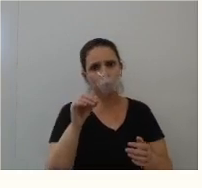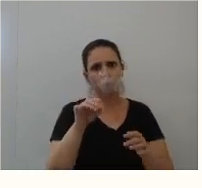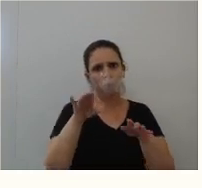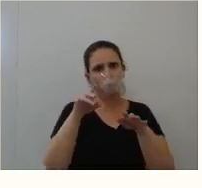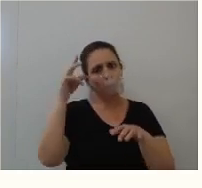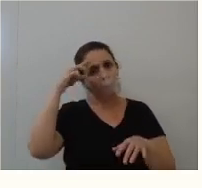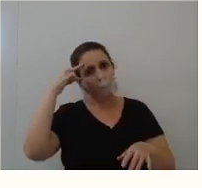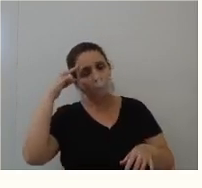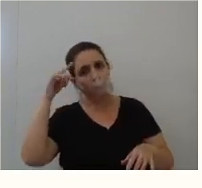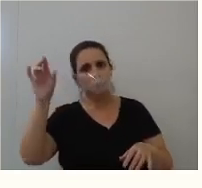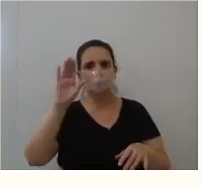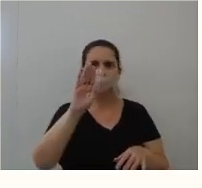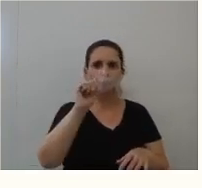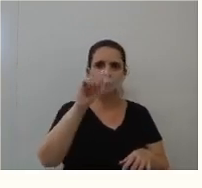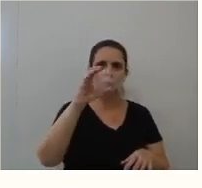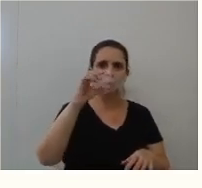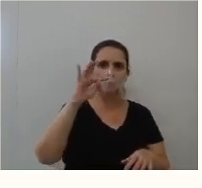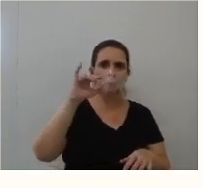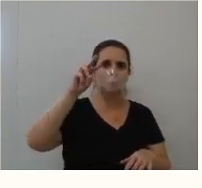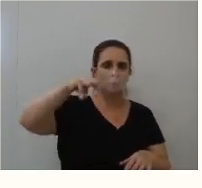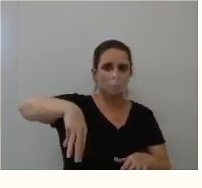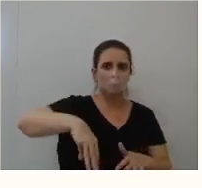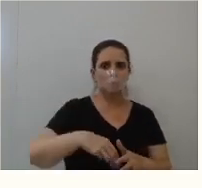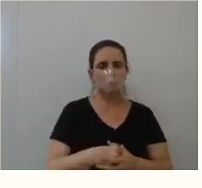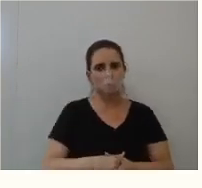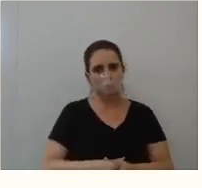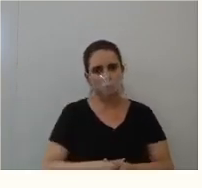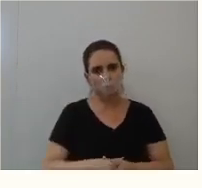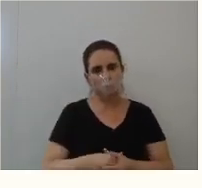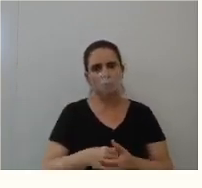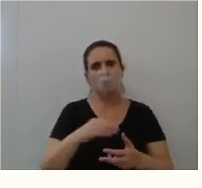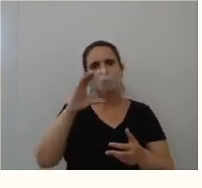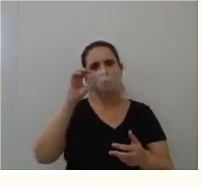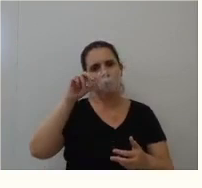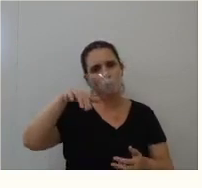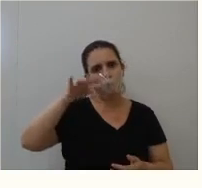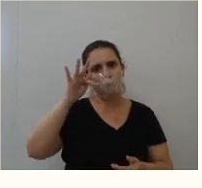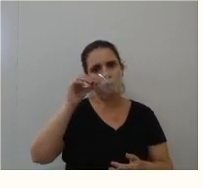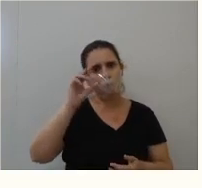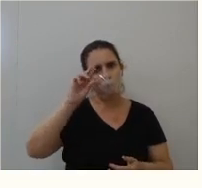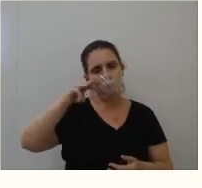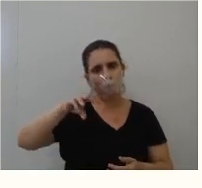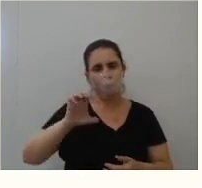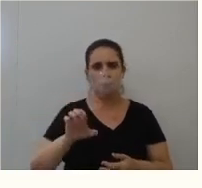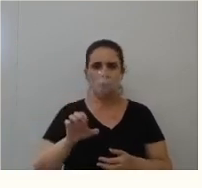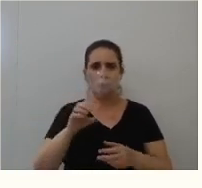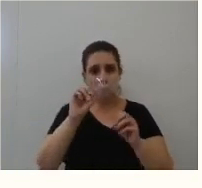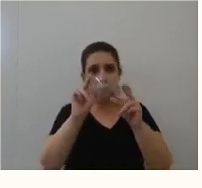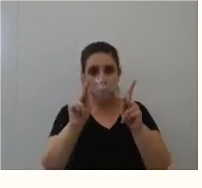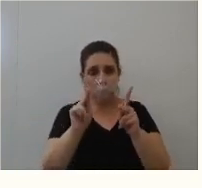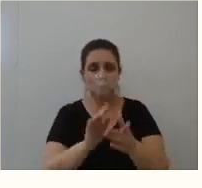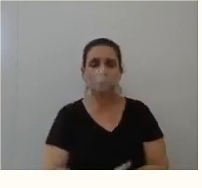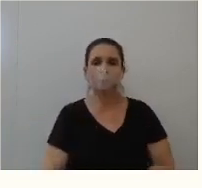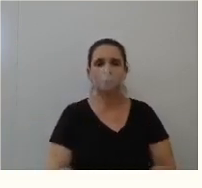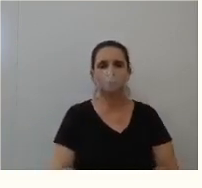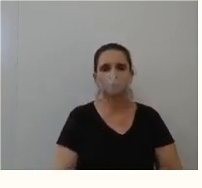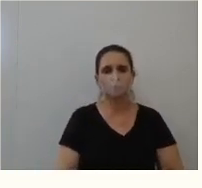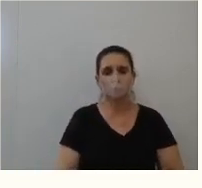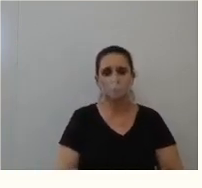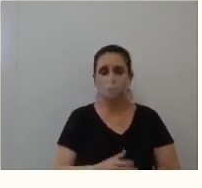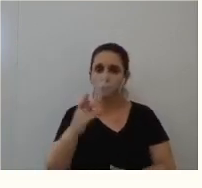consoante Bakhtin, segundo Bakhtin, conforme Bakhtin, ok?